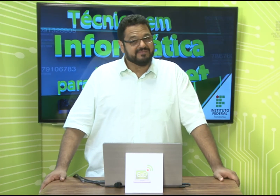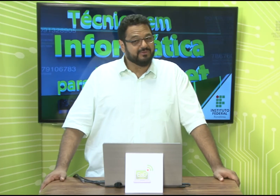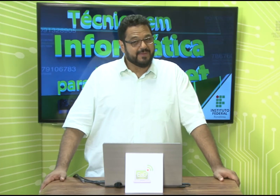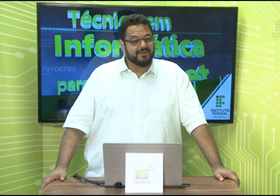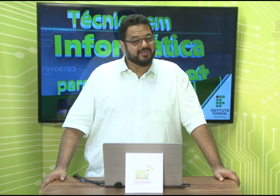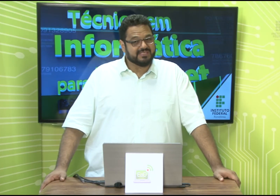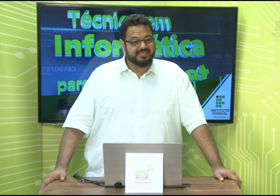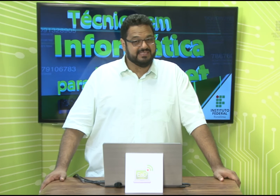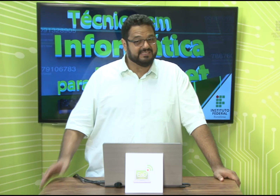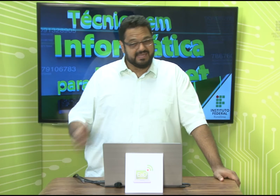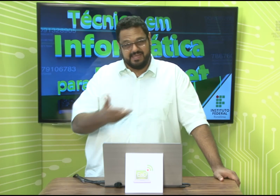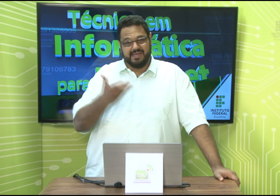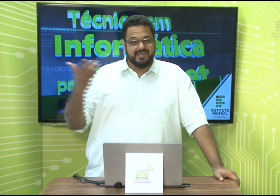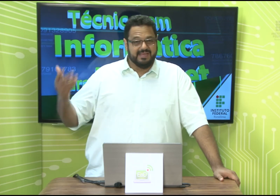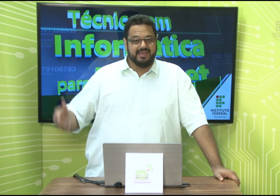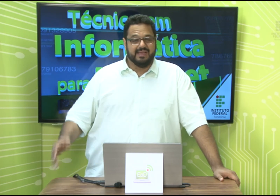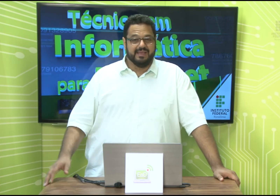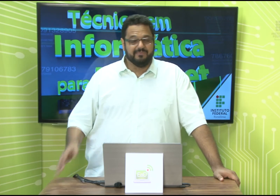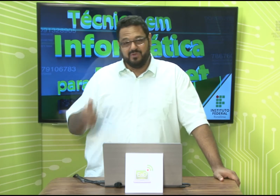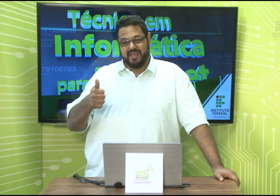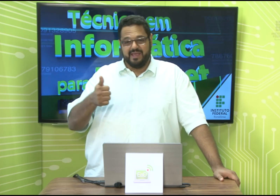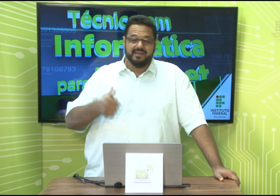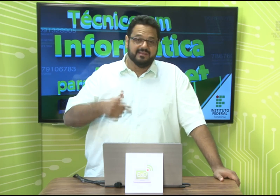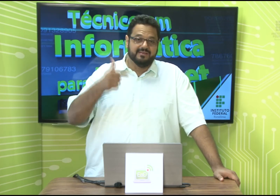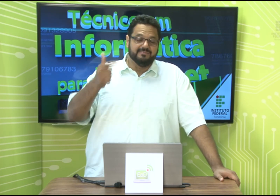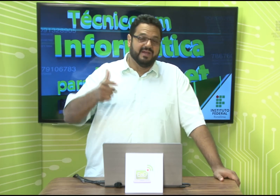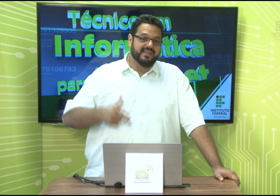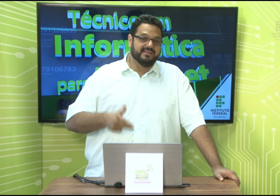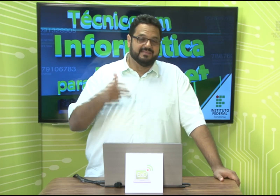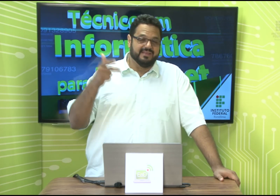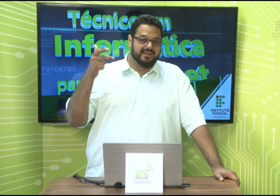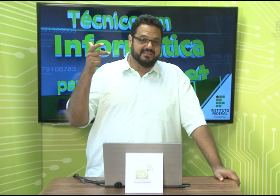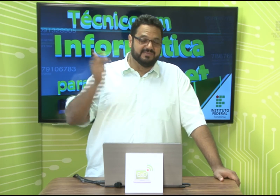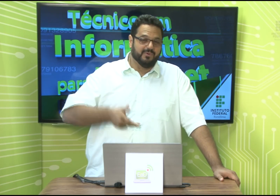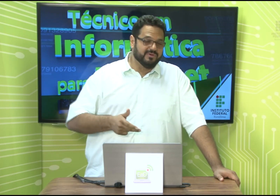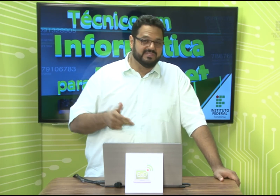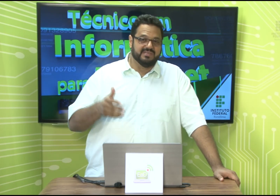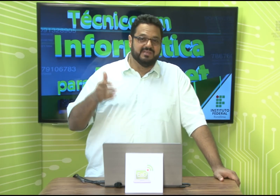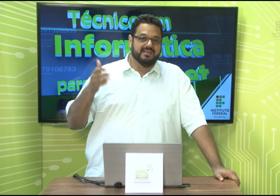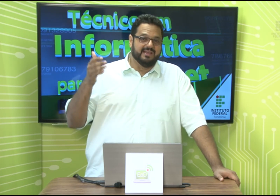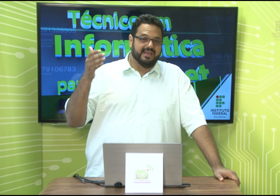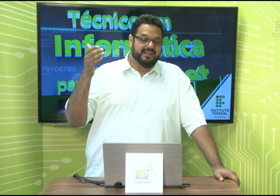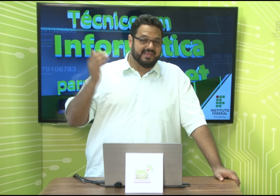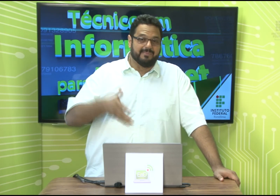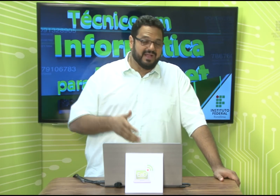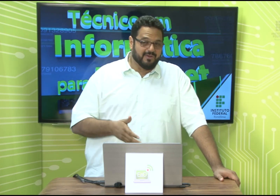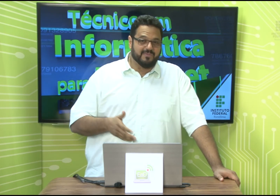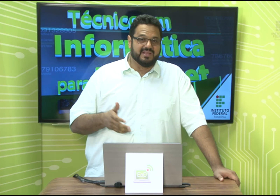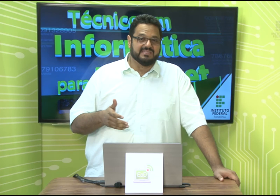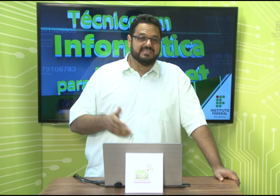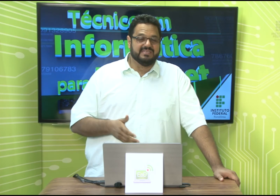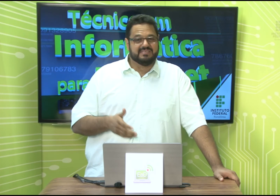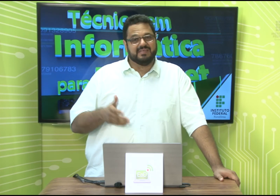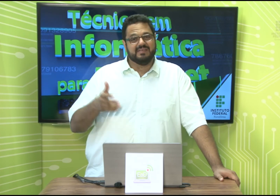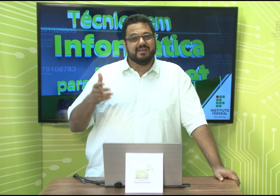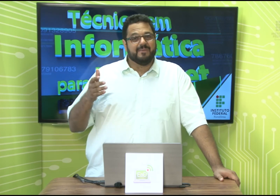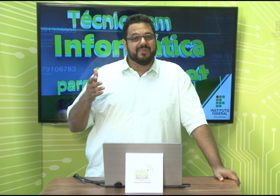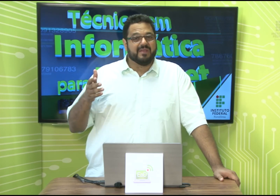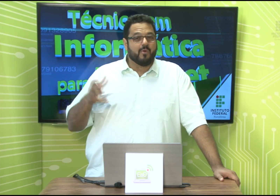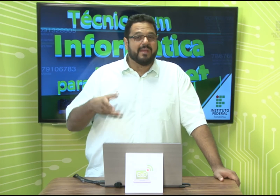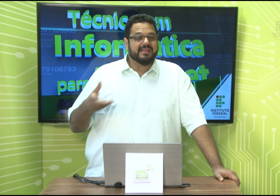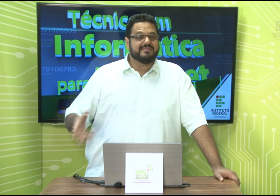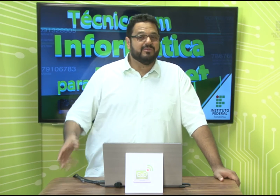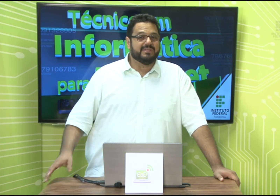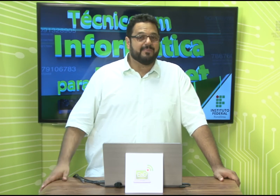como é que deve ser o tempo da nossa taxista. Mulher, mãe, né? Esposa, trabalha como taxista,